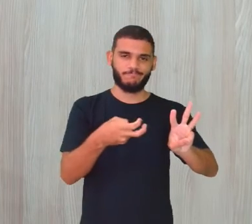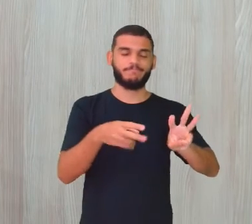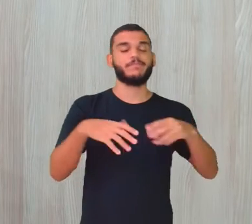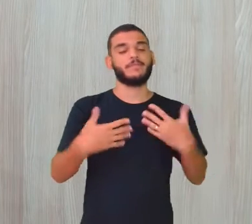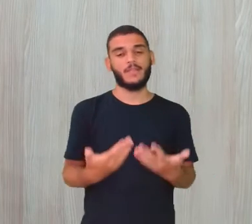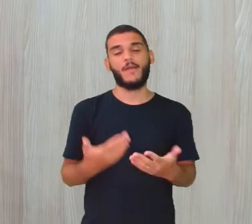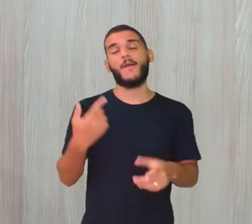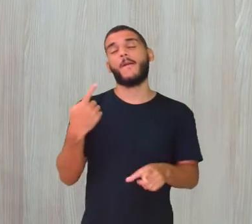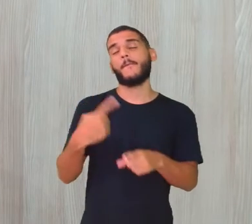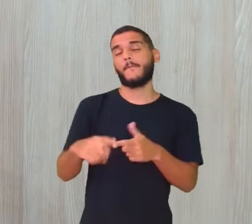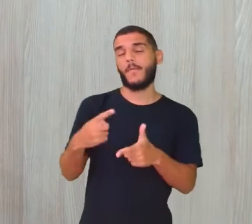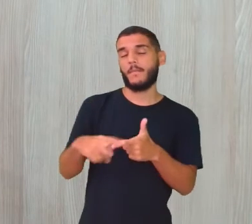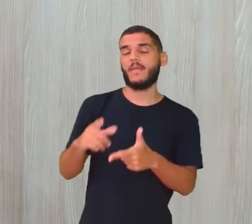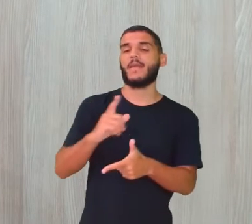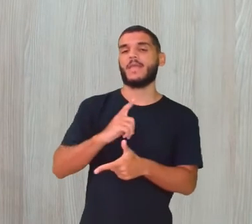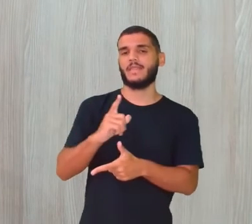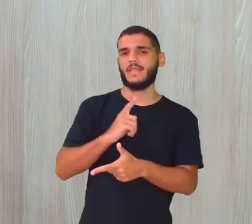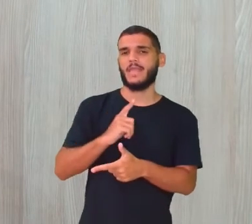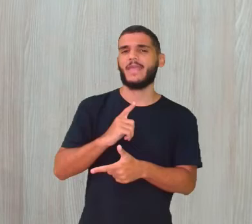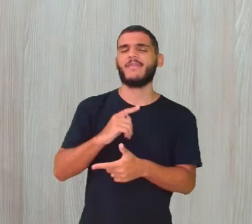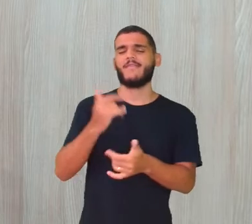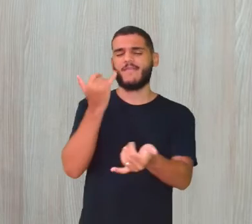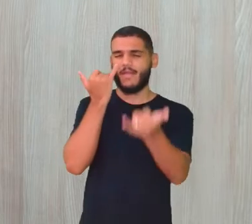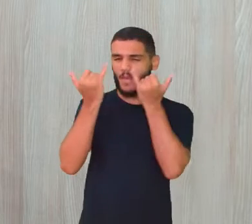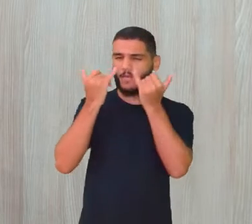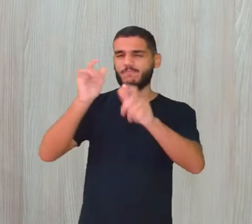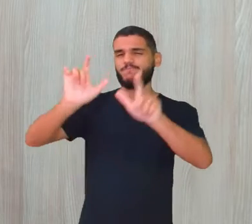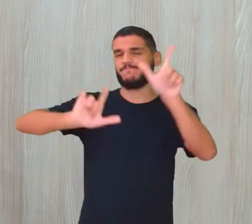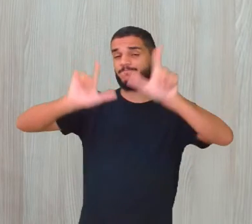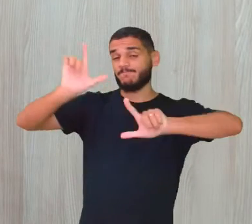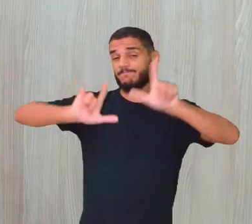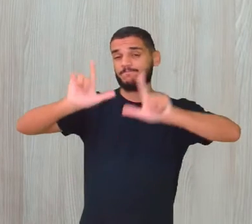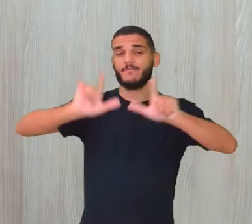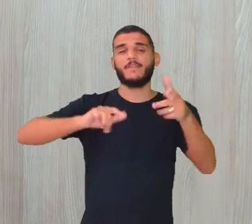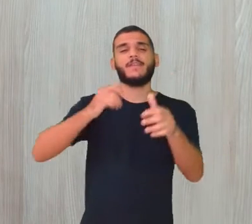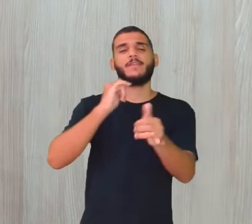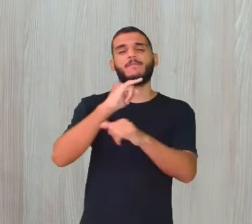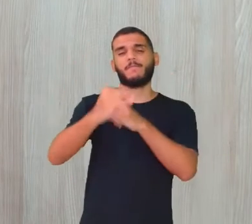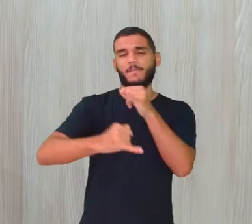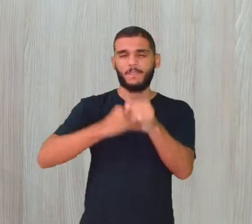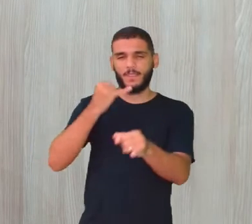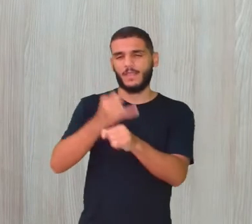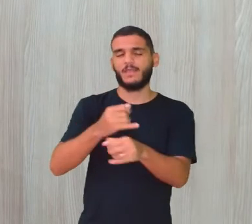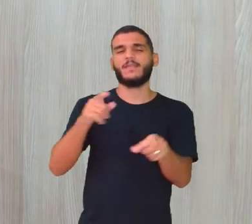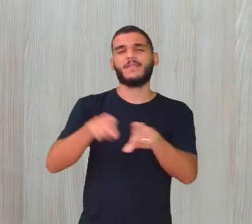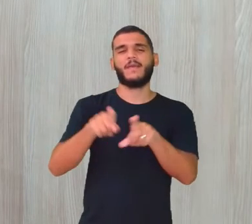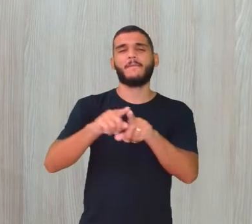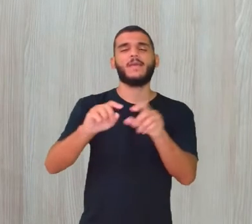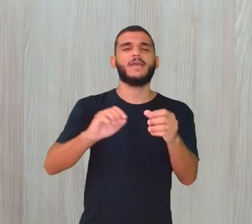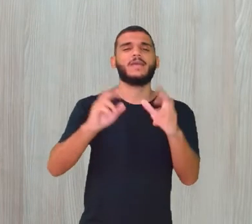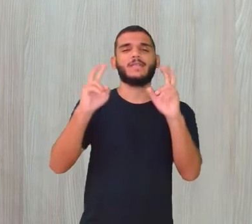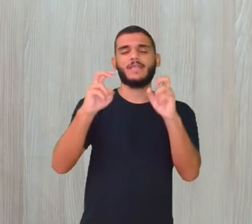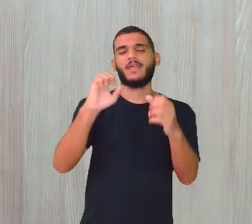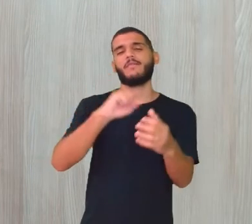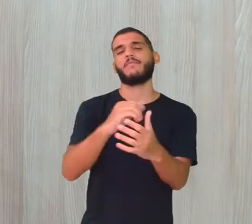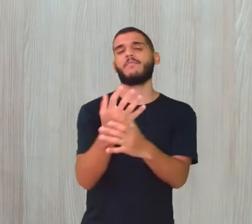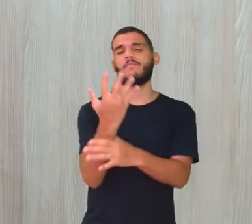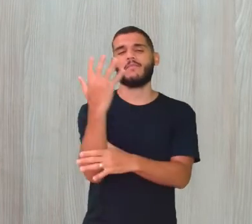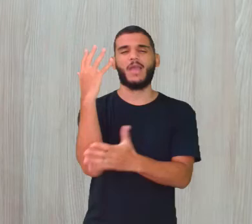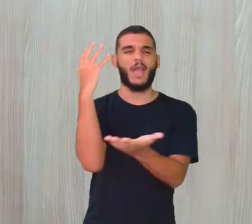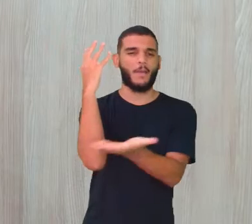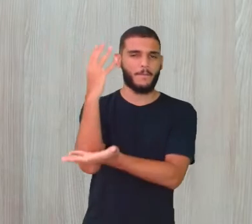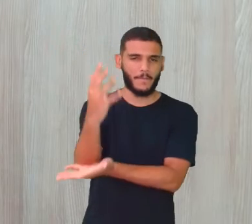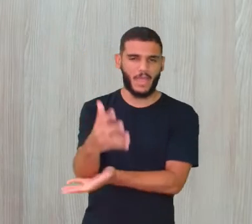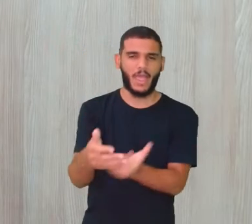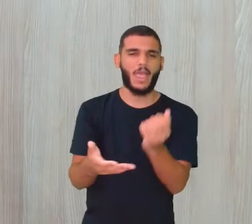de tudo isso que a gente vê, né, nos noticiários, na internet, sobre desmatamento, queimadas, esses